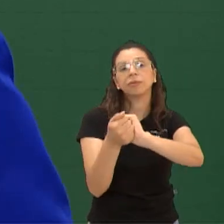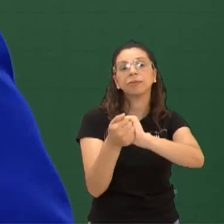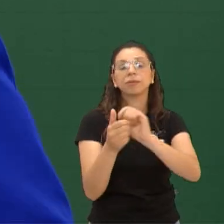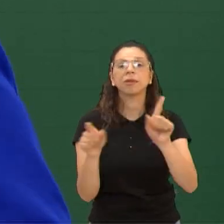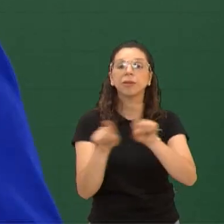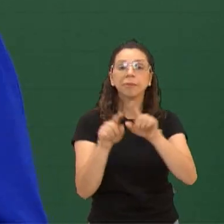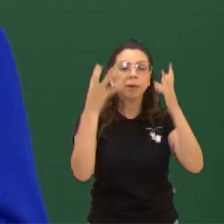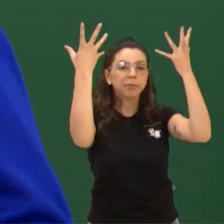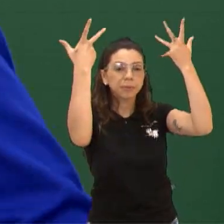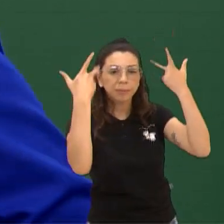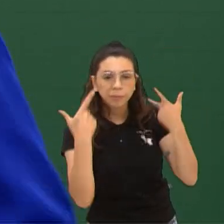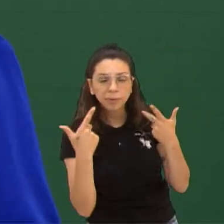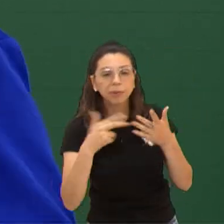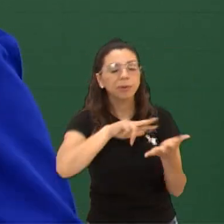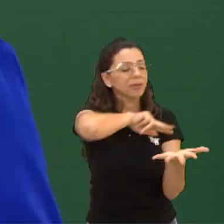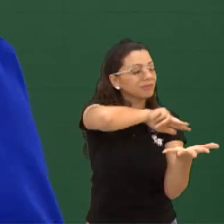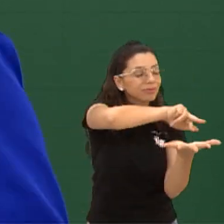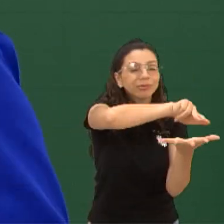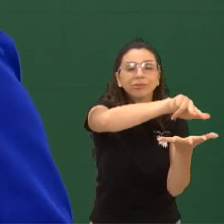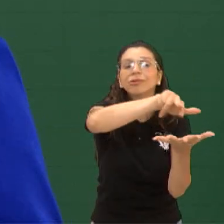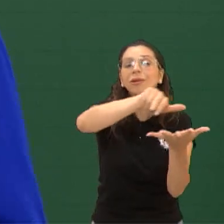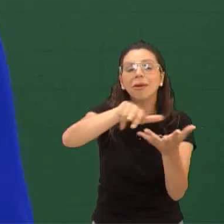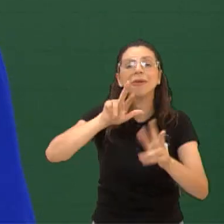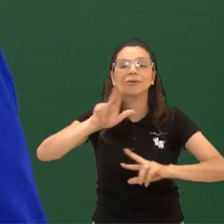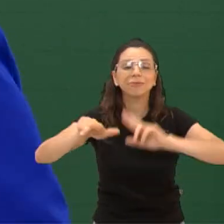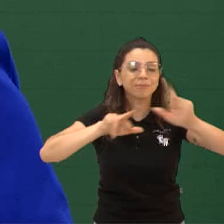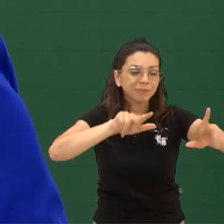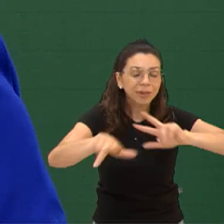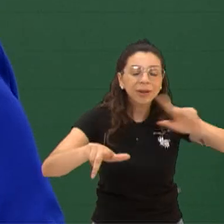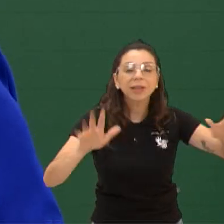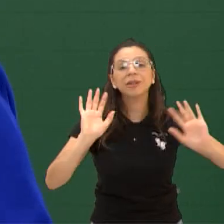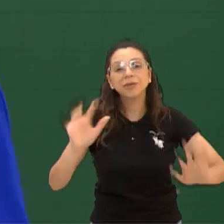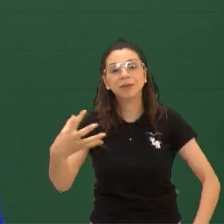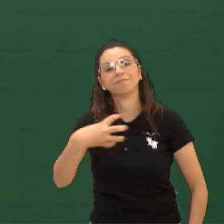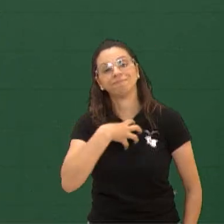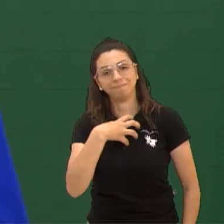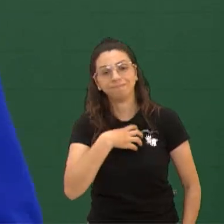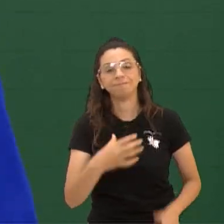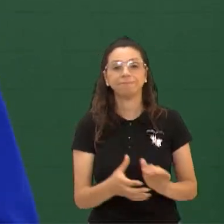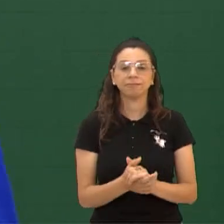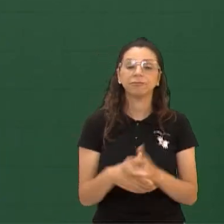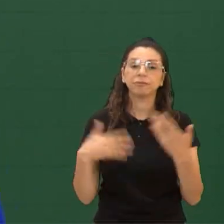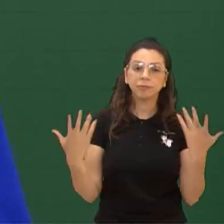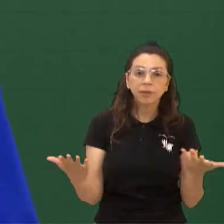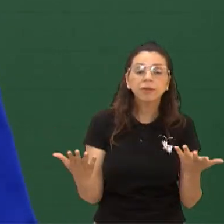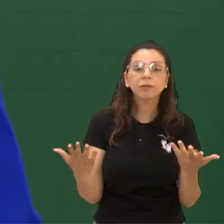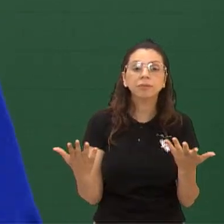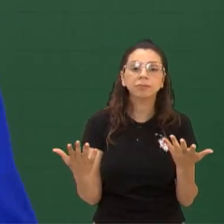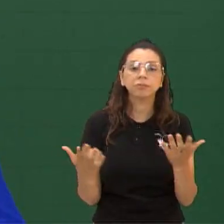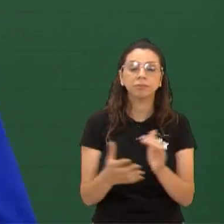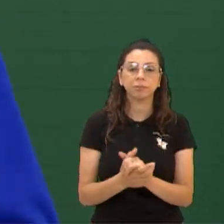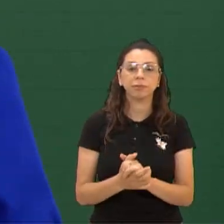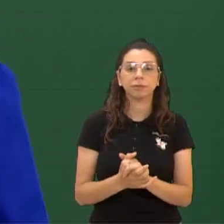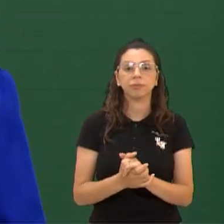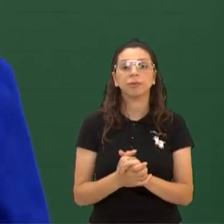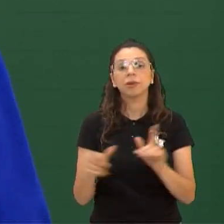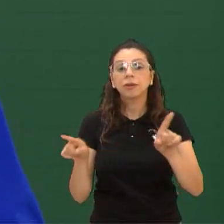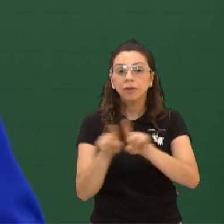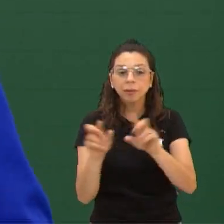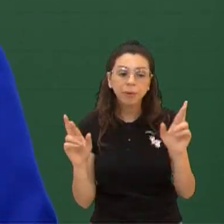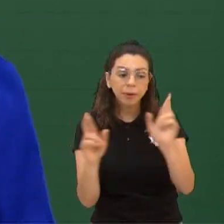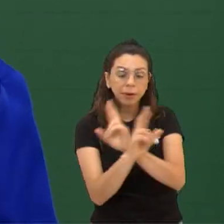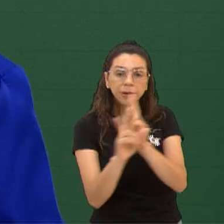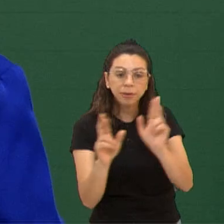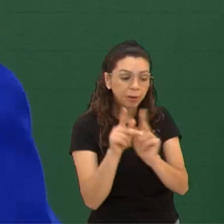aos animais, toda uma coisa diferente com que eles se impactaram. E o relacionamento